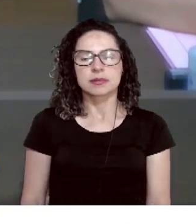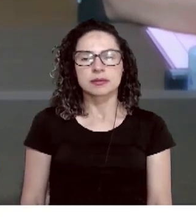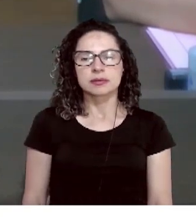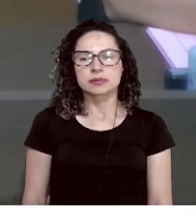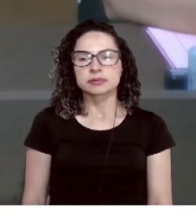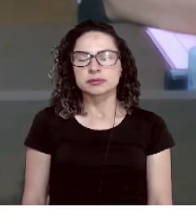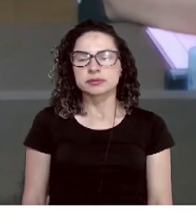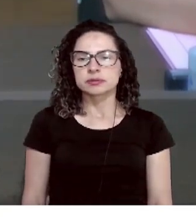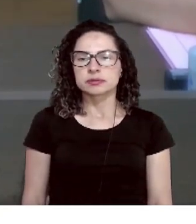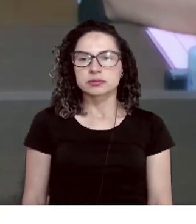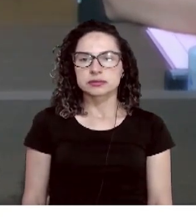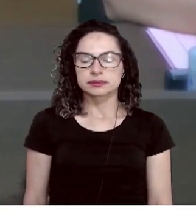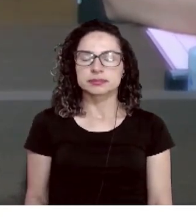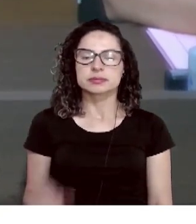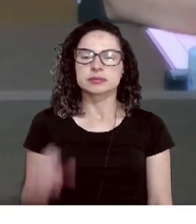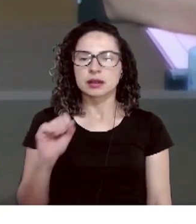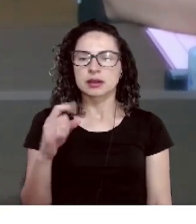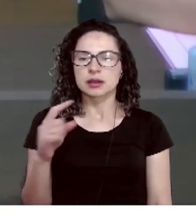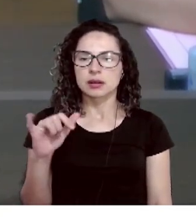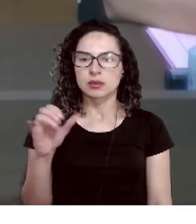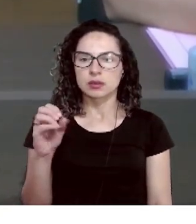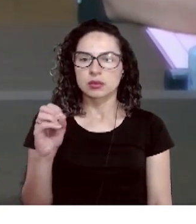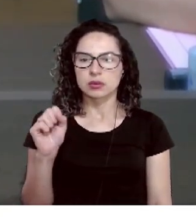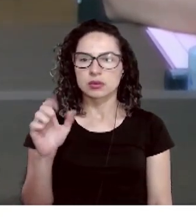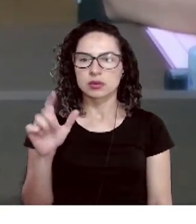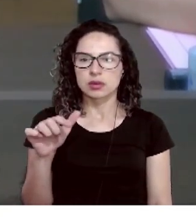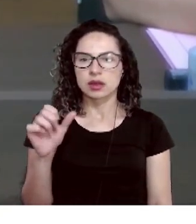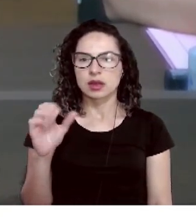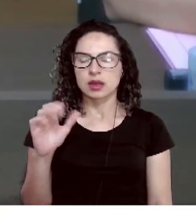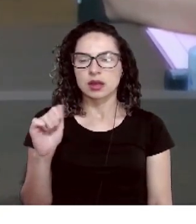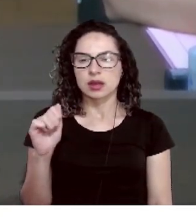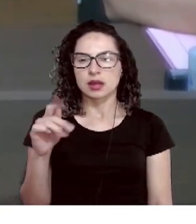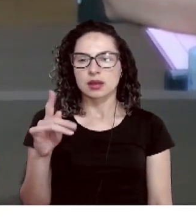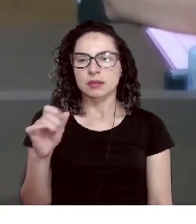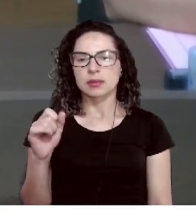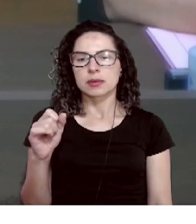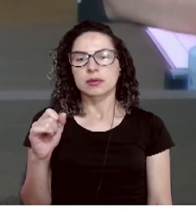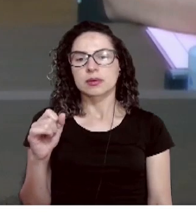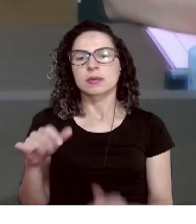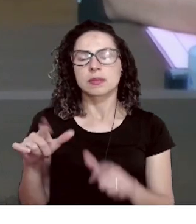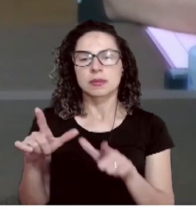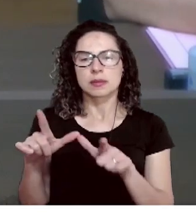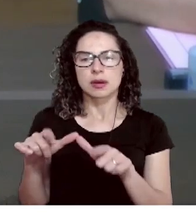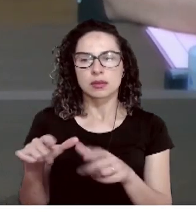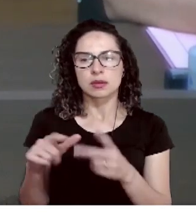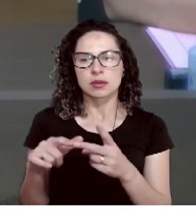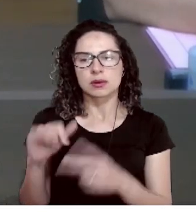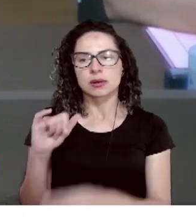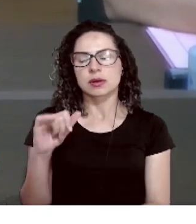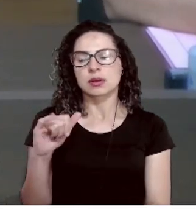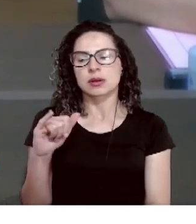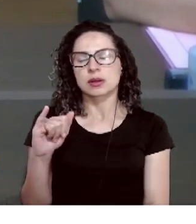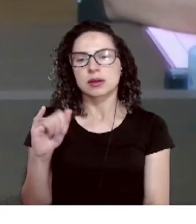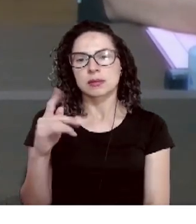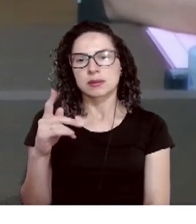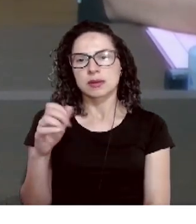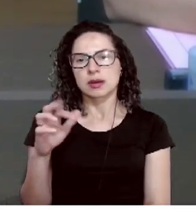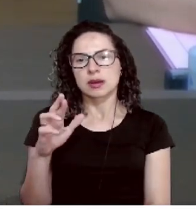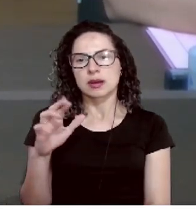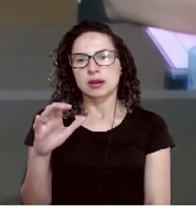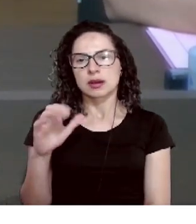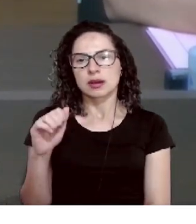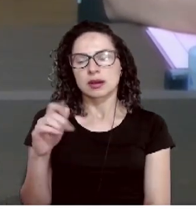São José dos Campos, Hipersaúde Bauru, Hipercap ABC e Hipercap Alto do Tietê.